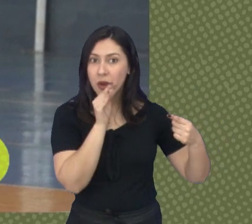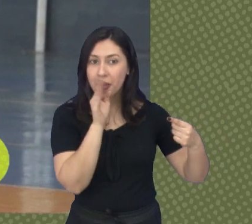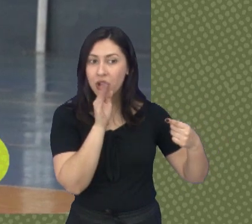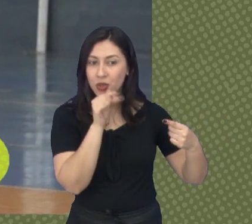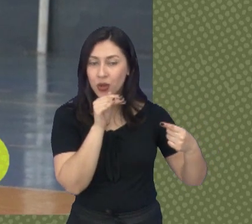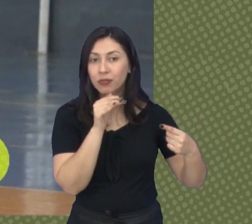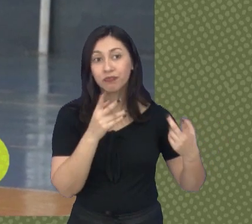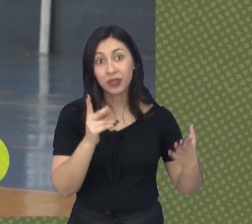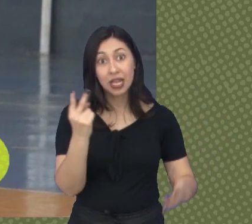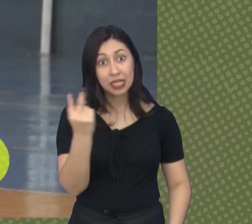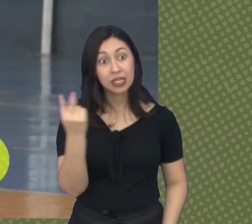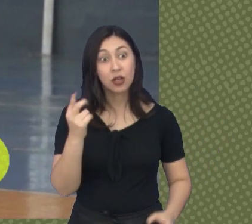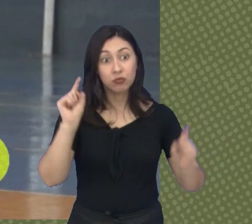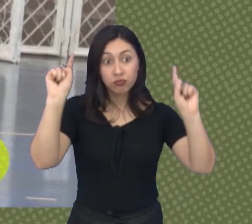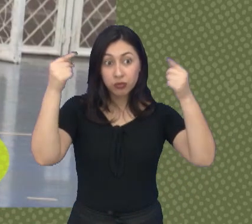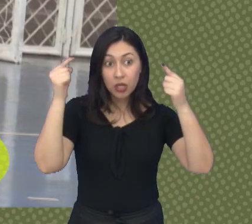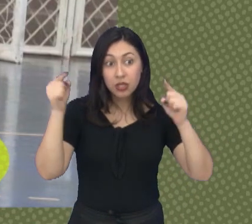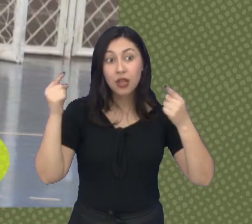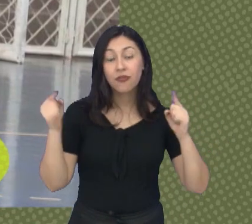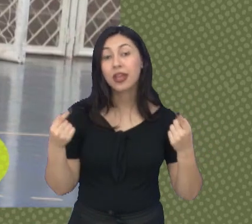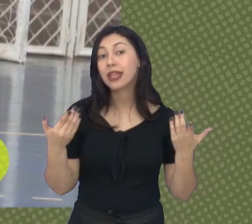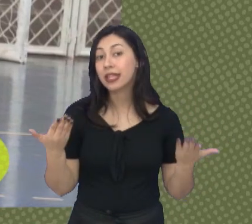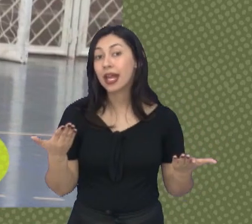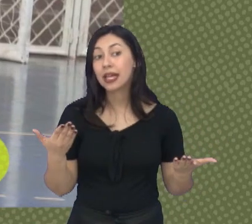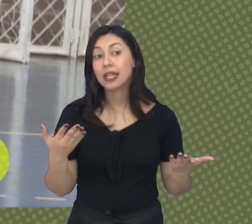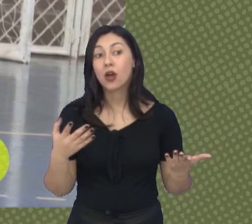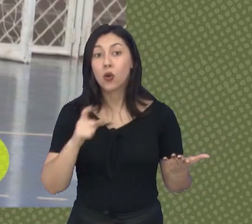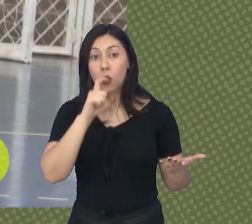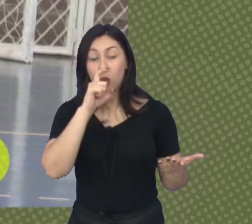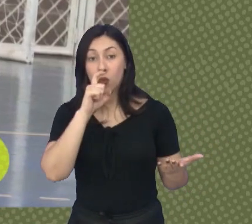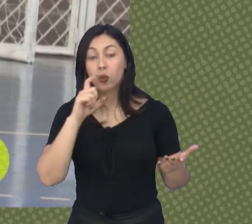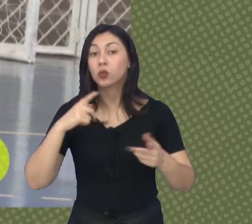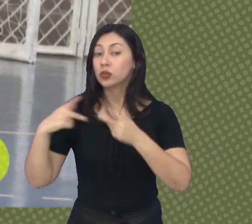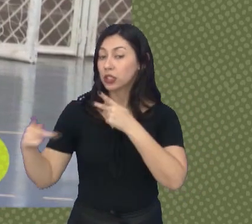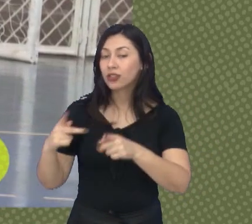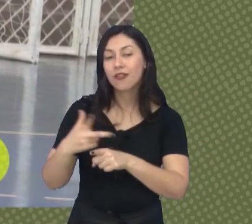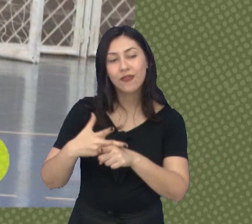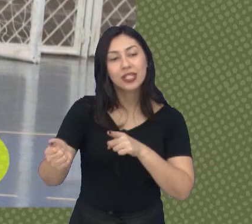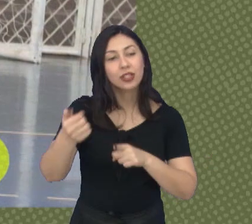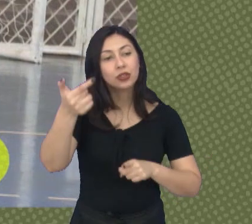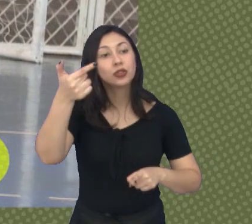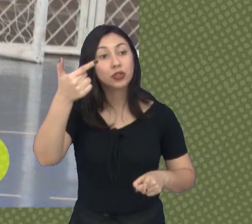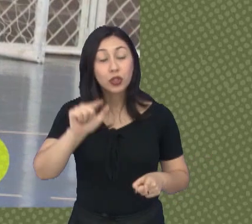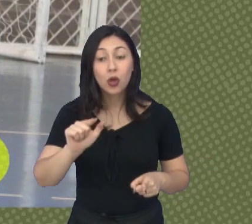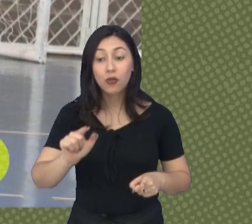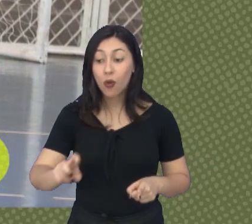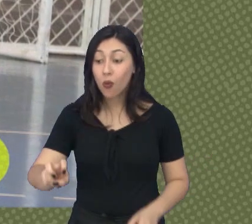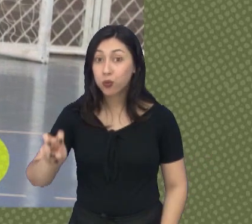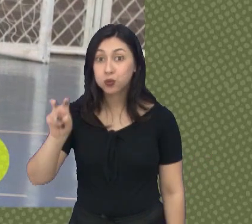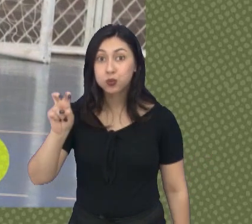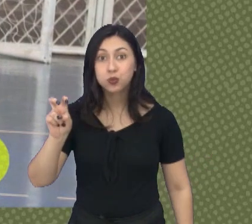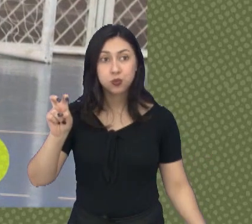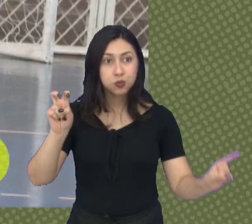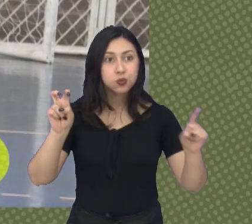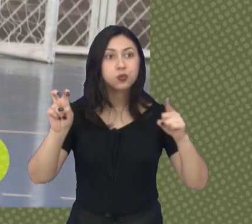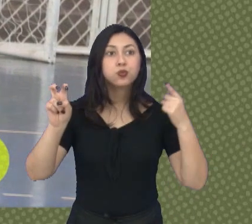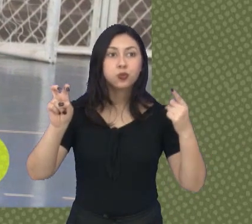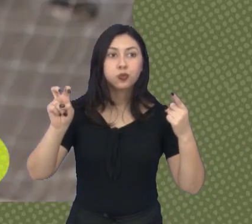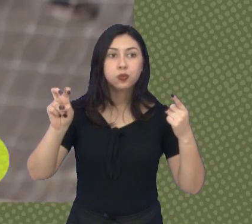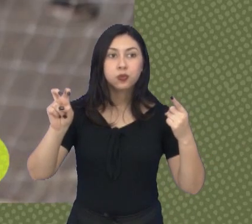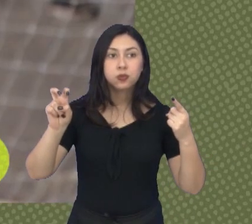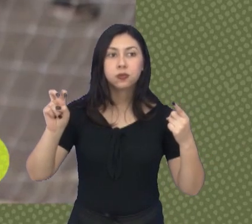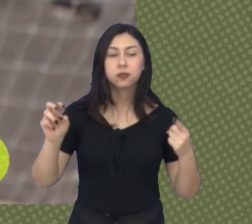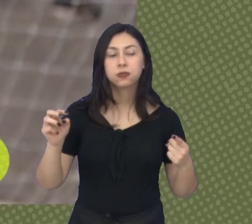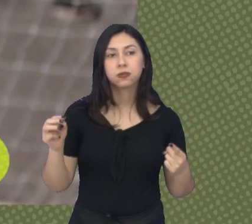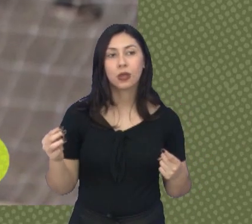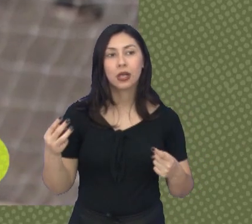pela segunda rodada da Liga Paulista. E o São José voltou a vencer dessa vez pelo placar de 5-1, com 3 gols de